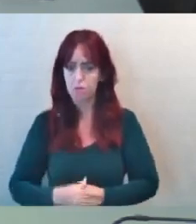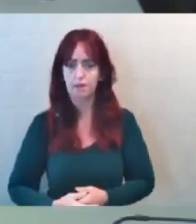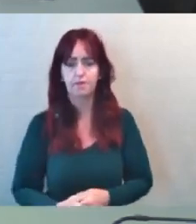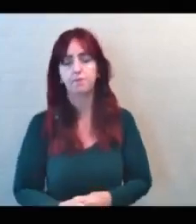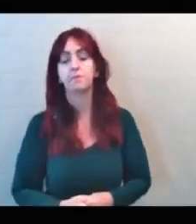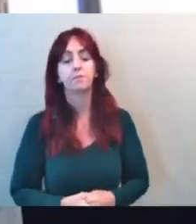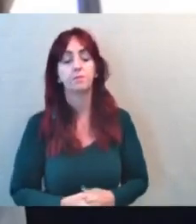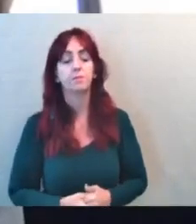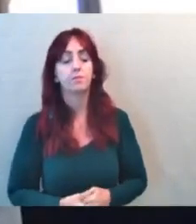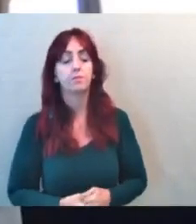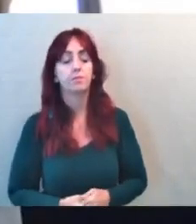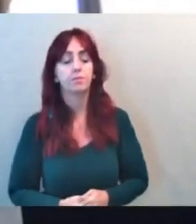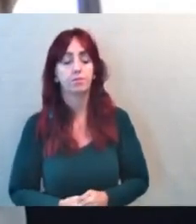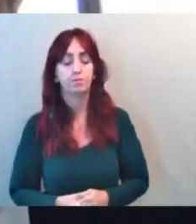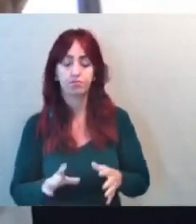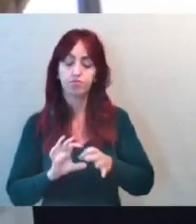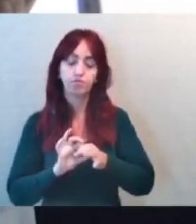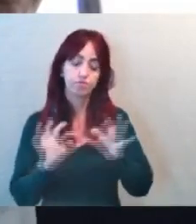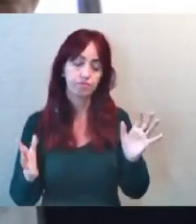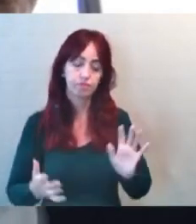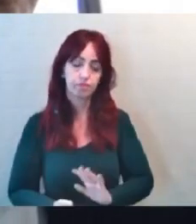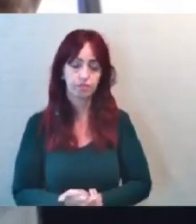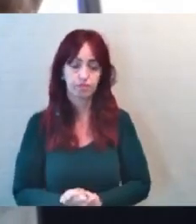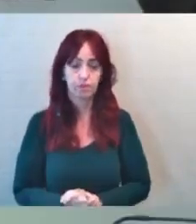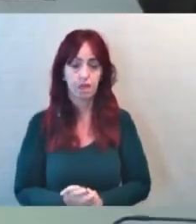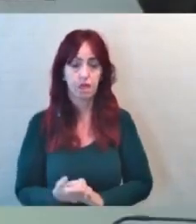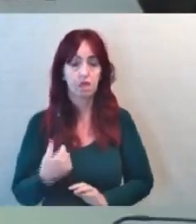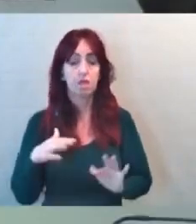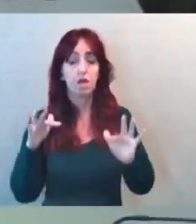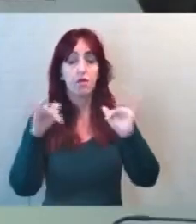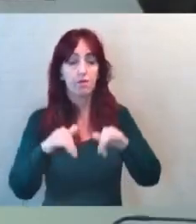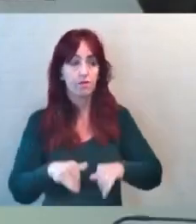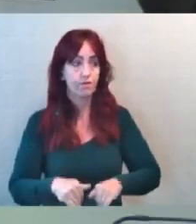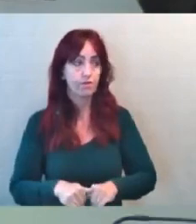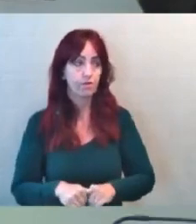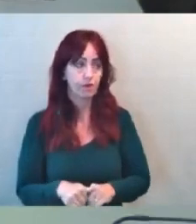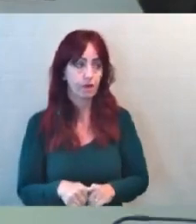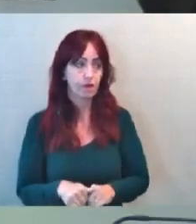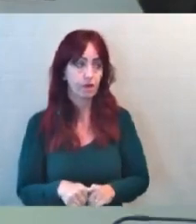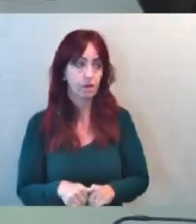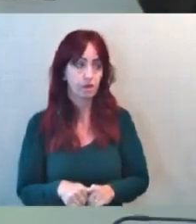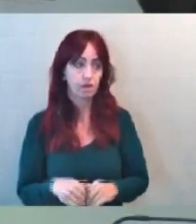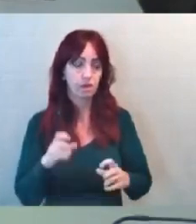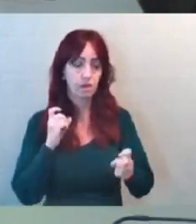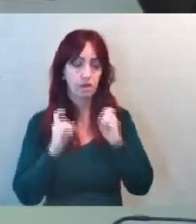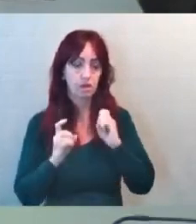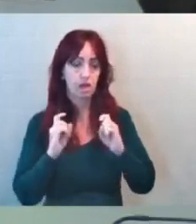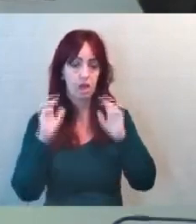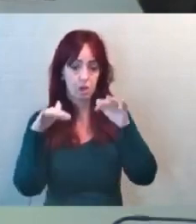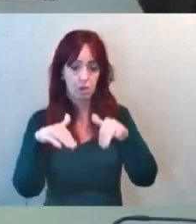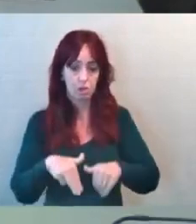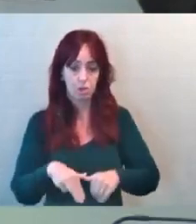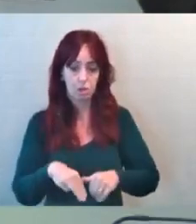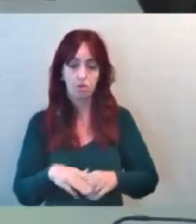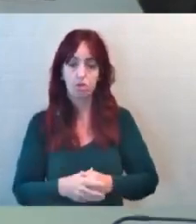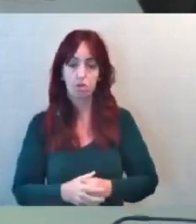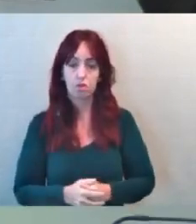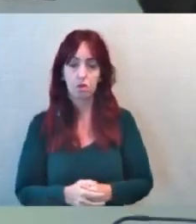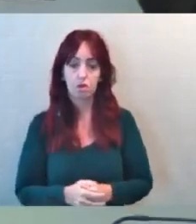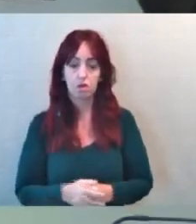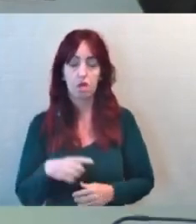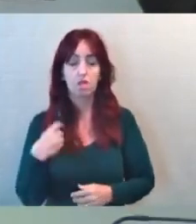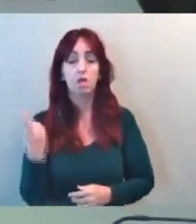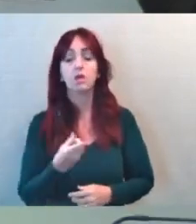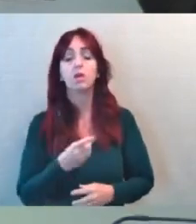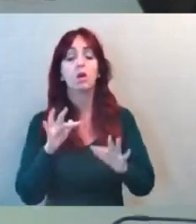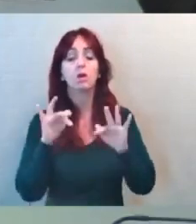Podemos? Perfeitamente, estou à disposição. Então, nós vamos encerrar a oitiva. Encerra normal? Como que é que faz? Então, nós já encerramos a